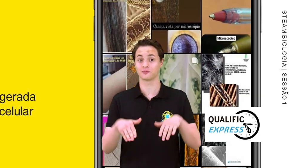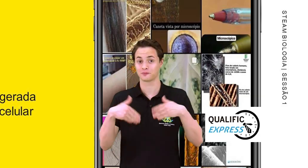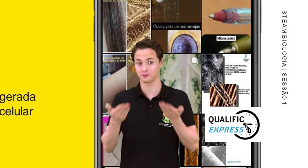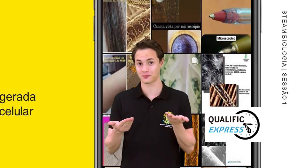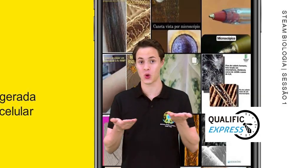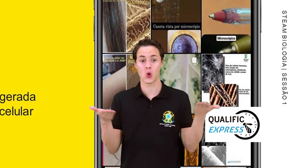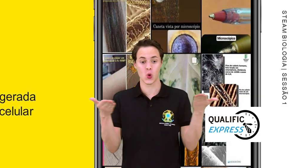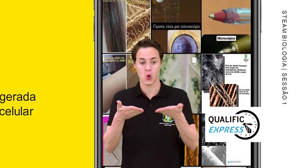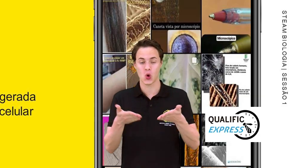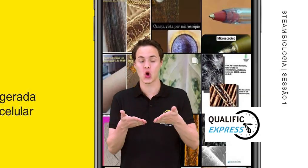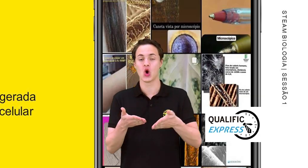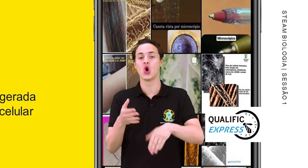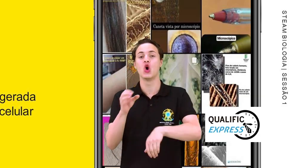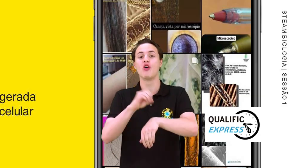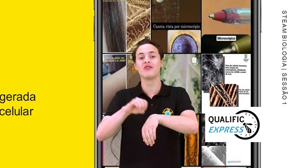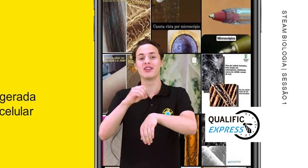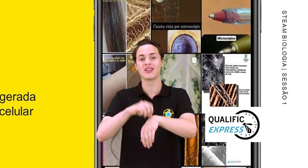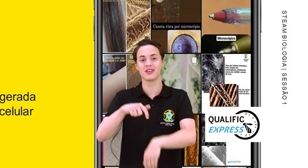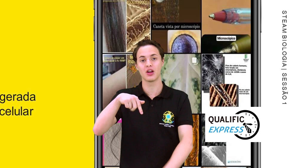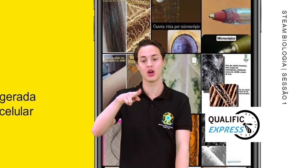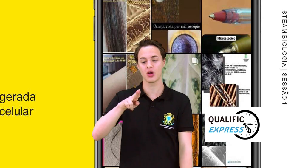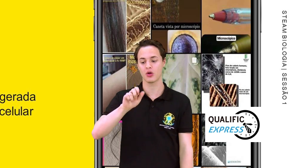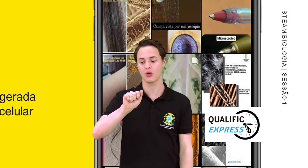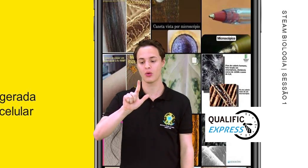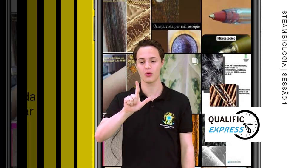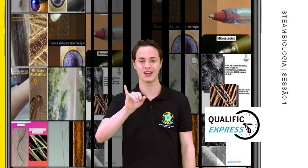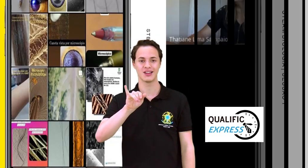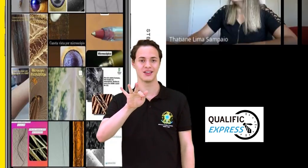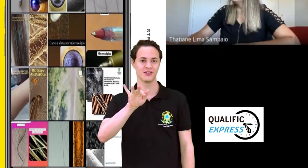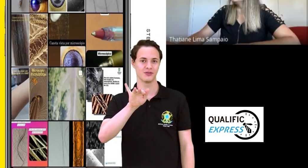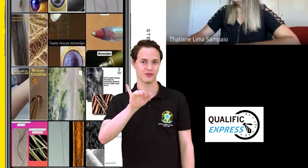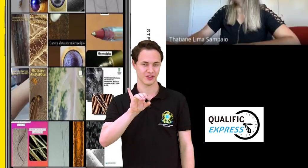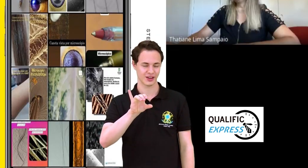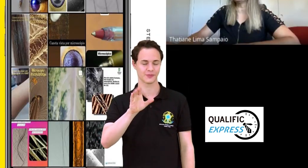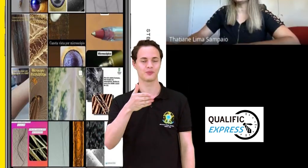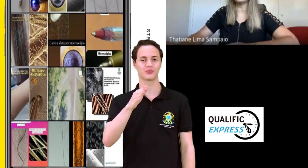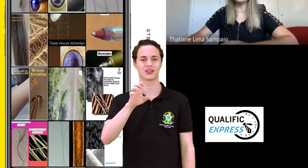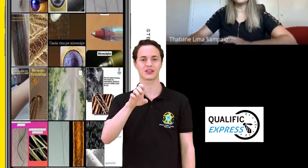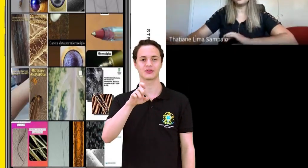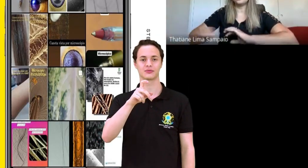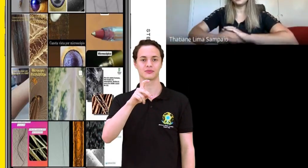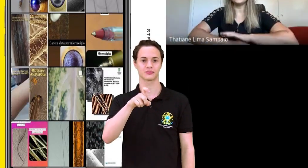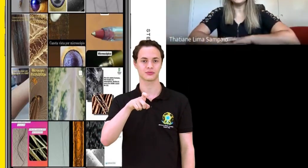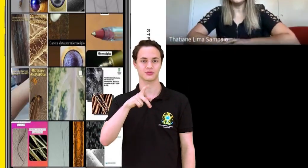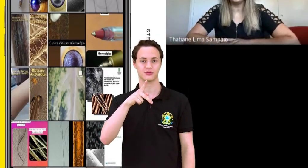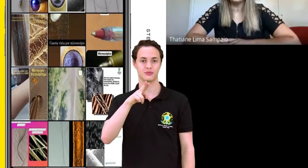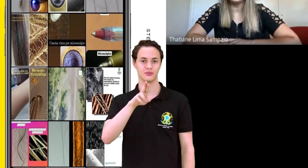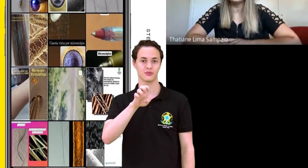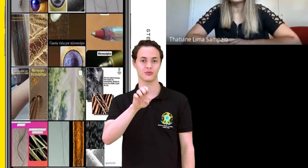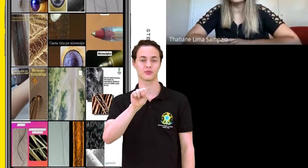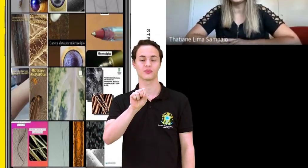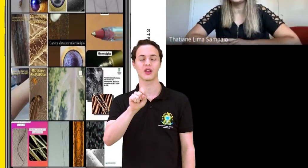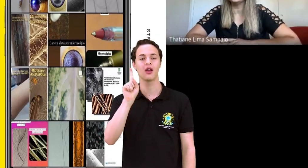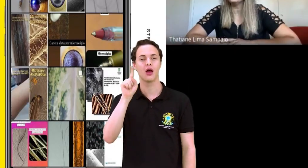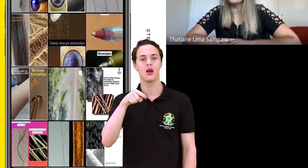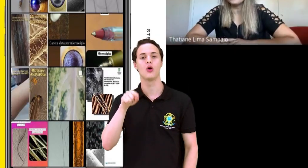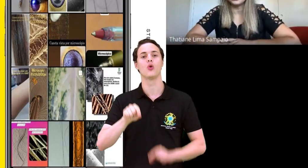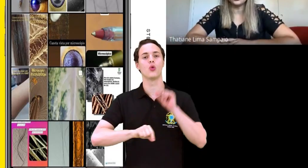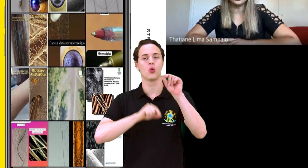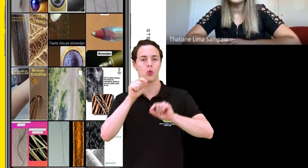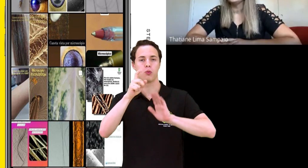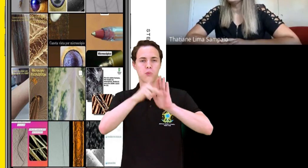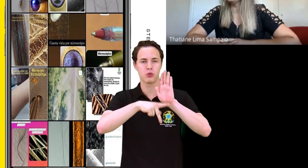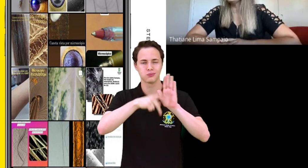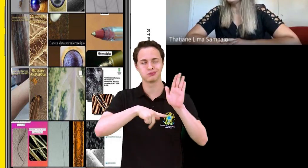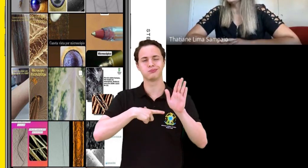O Qualifique Express é um evento de extensão do Instituto Federal de Brasília. Ele ocorre